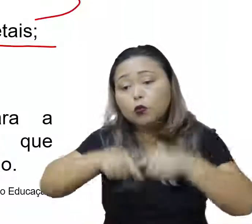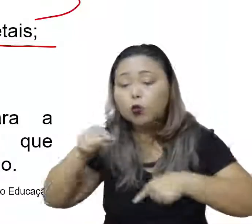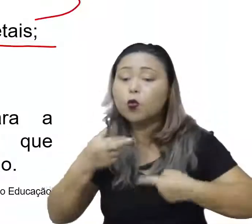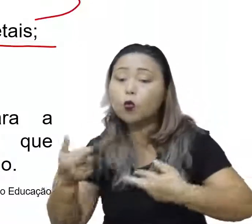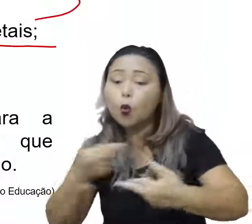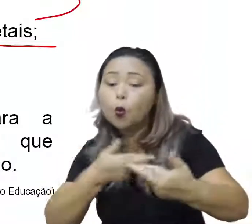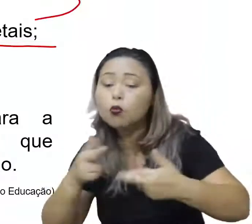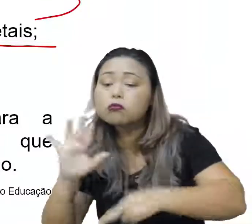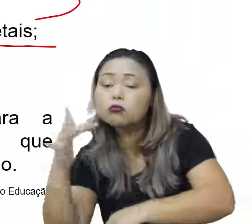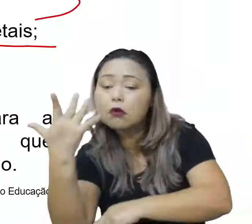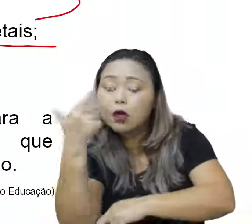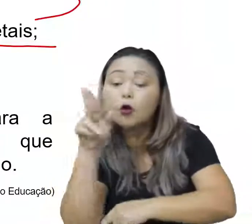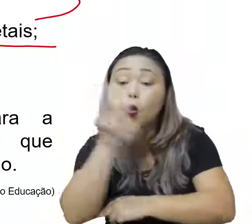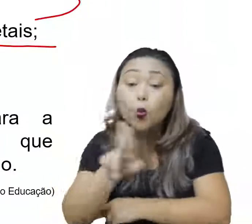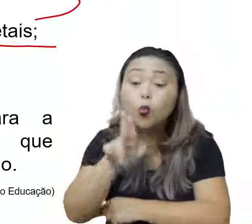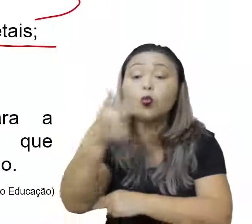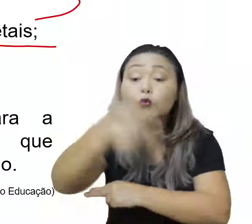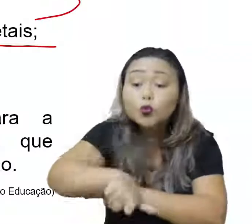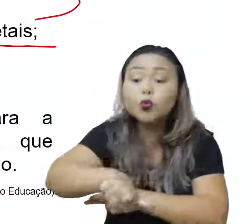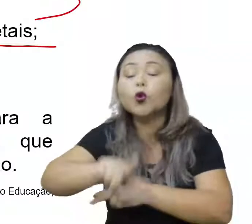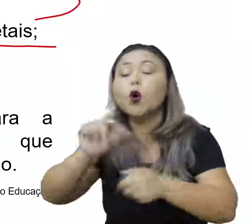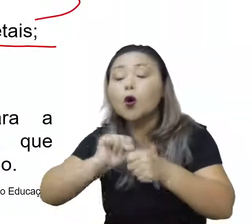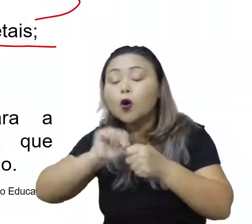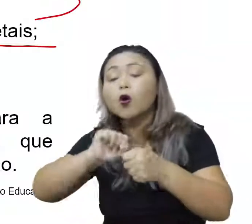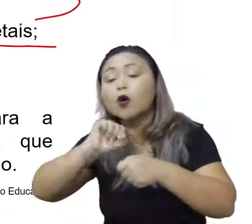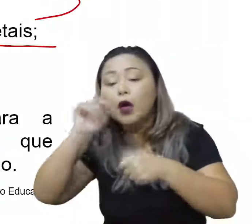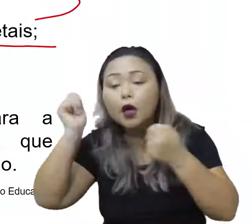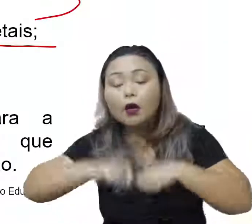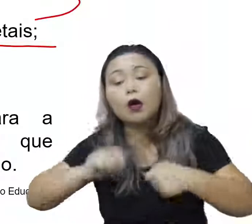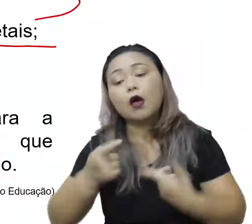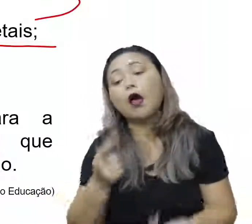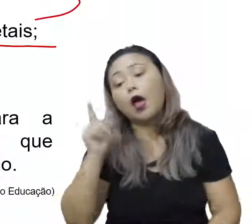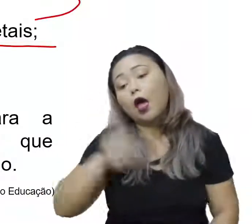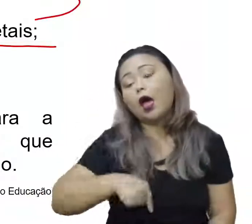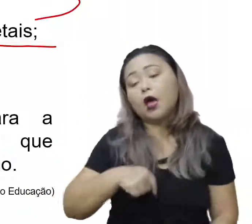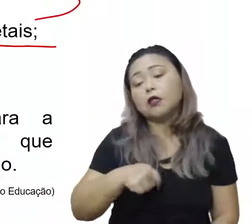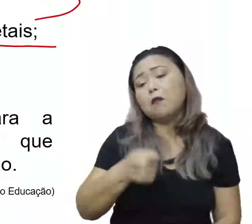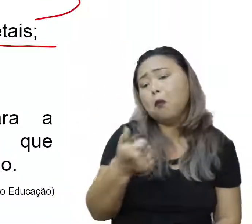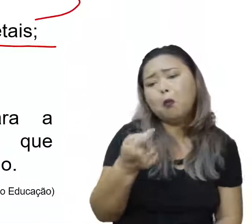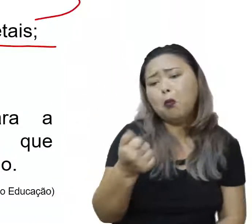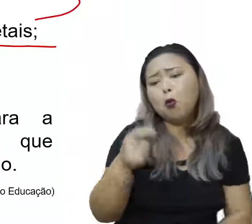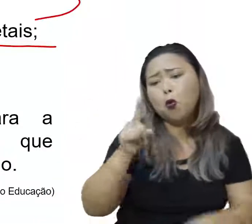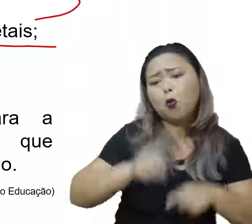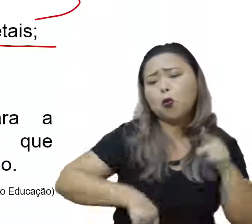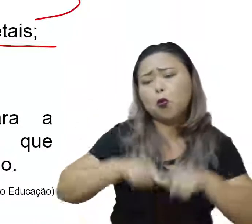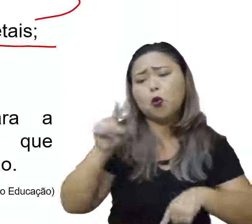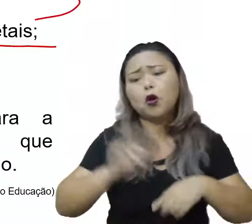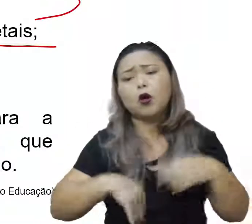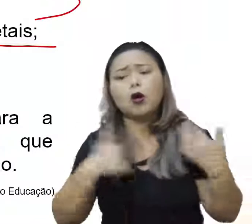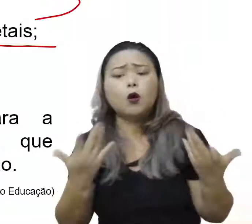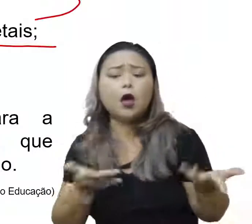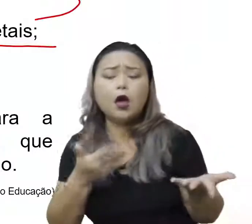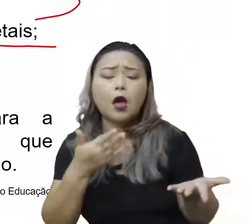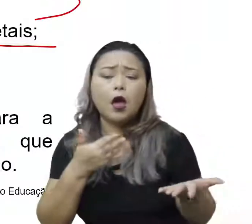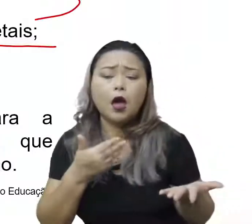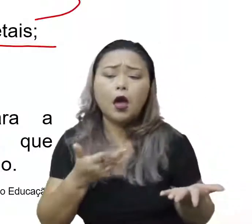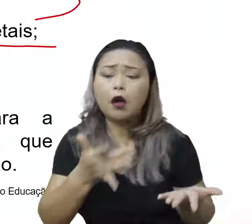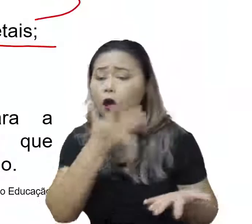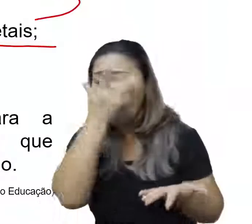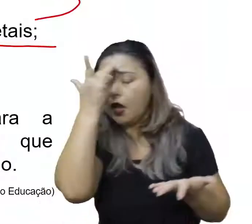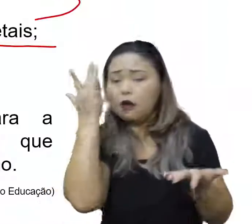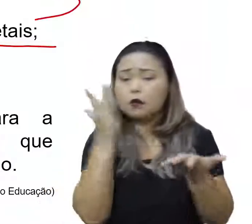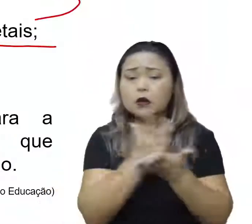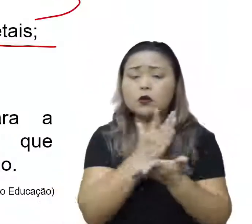recursos renováveis disponíveis e os que têm ainda são muito caros, né? Por exemplo, não é qualquer pessoa que consegue instalar